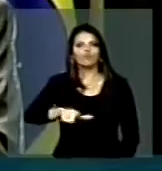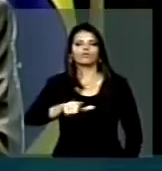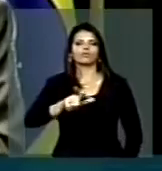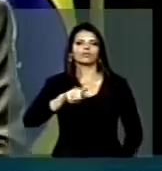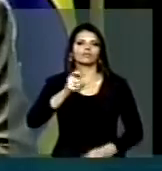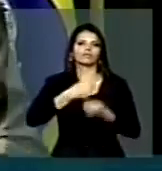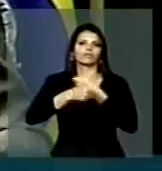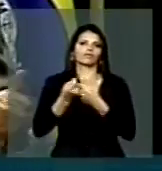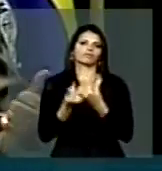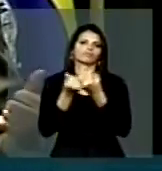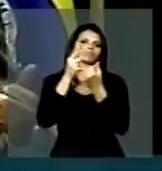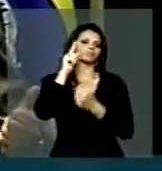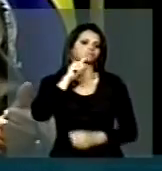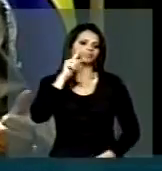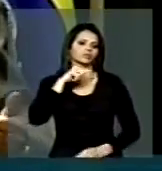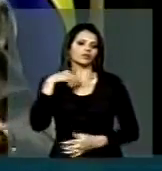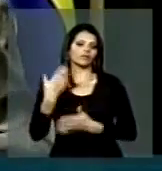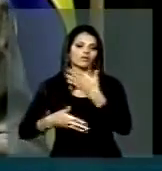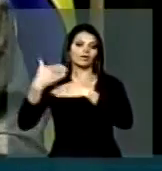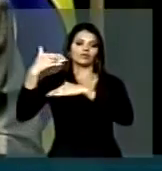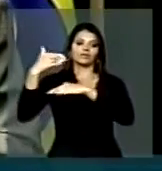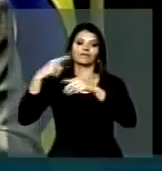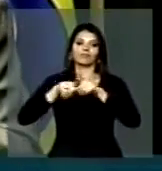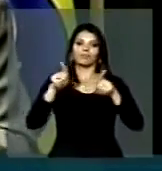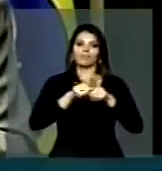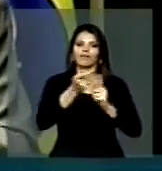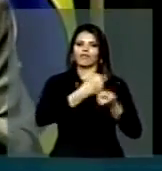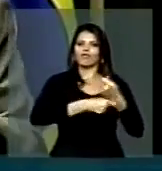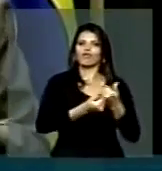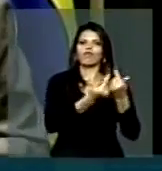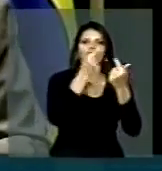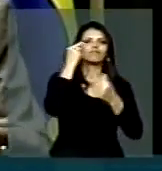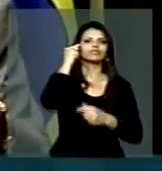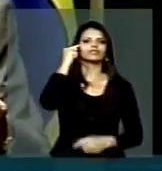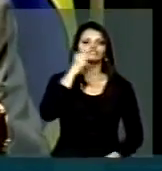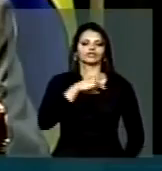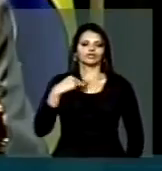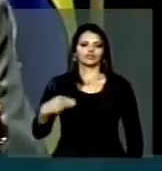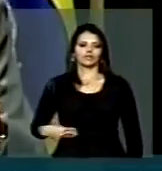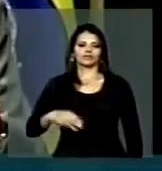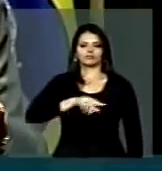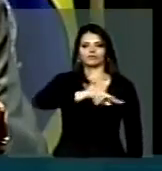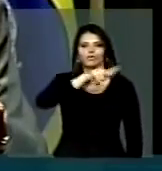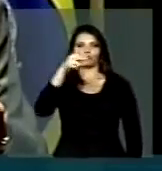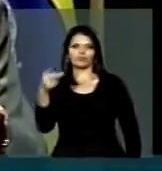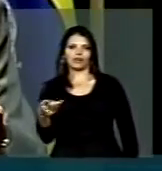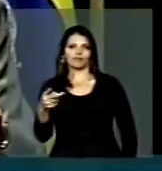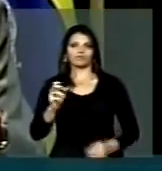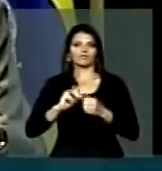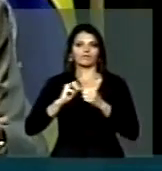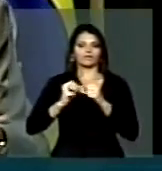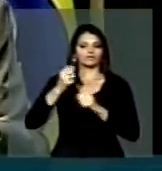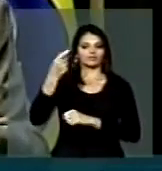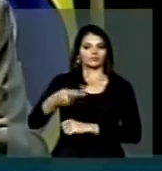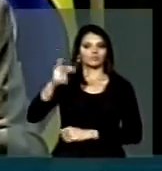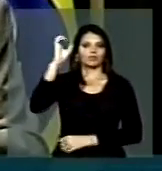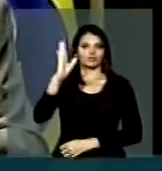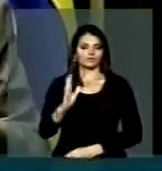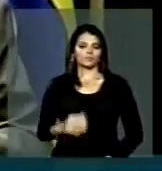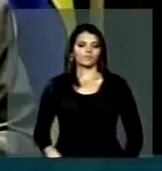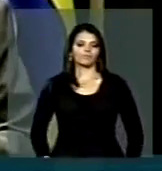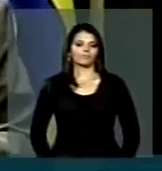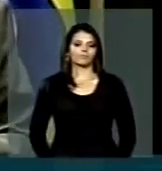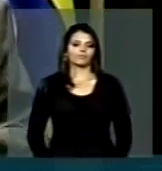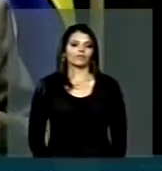americana voltar a crescer, a economia chinesa fazer exatamente o contrário, e tem que fazer, do que nós fizemos no Brasil. Eles têm